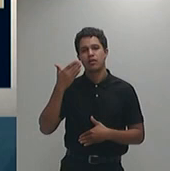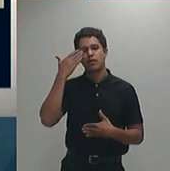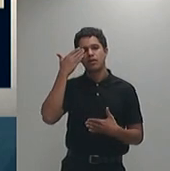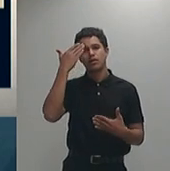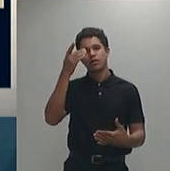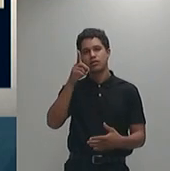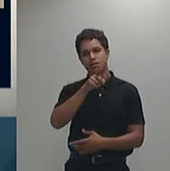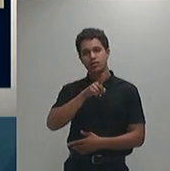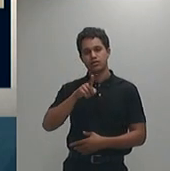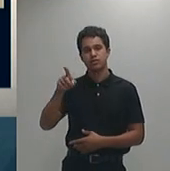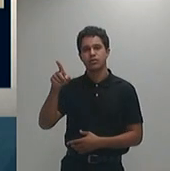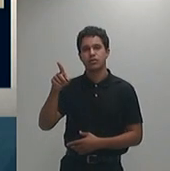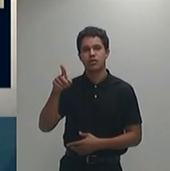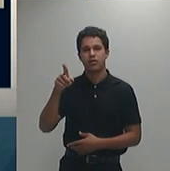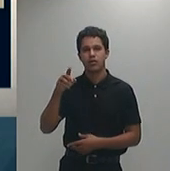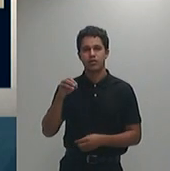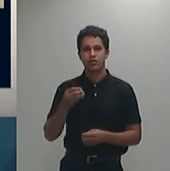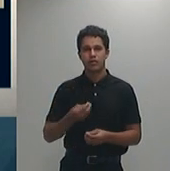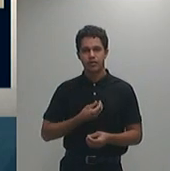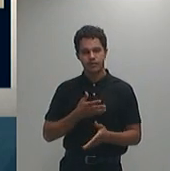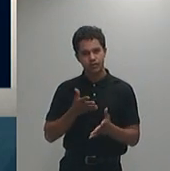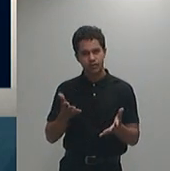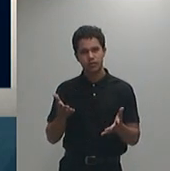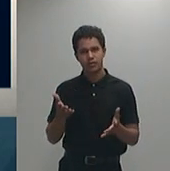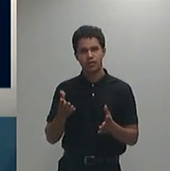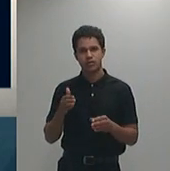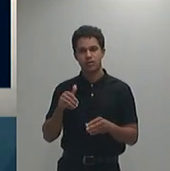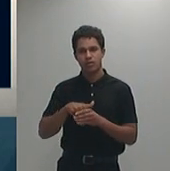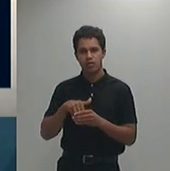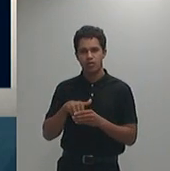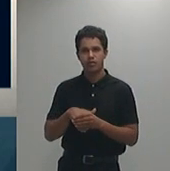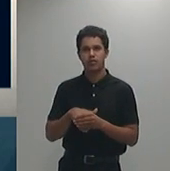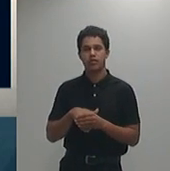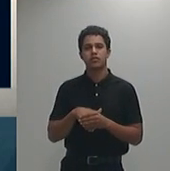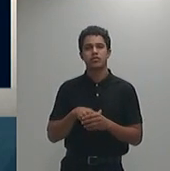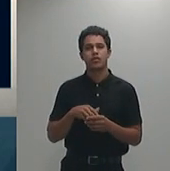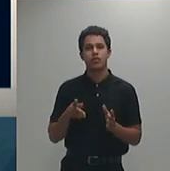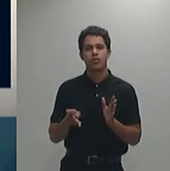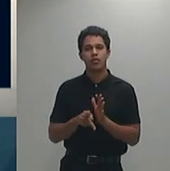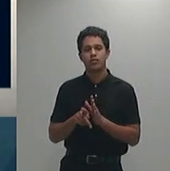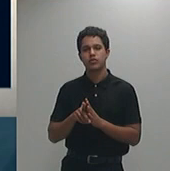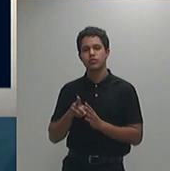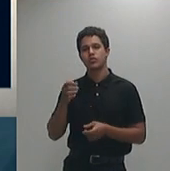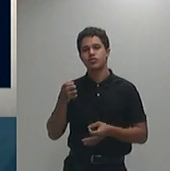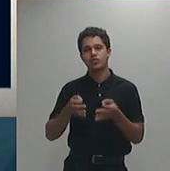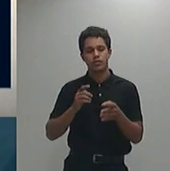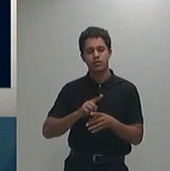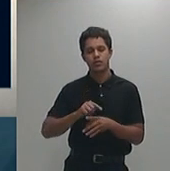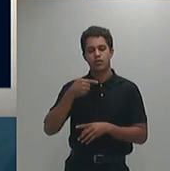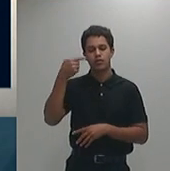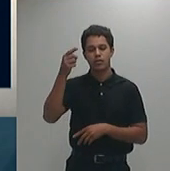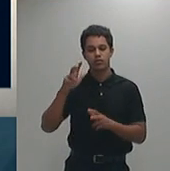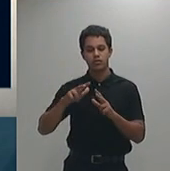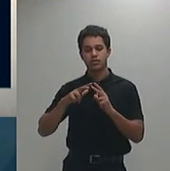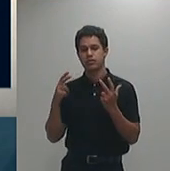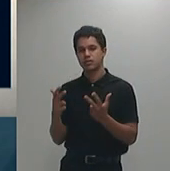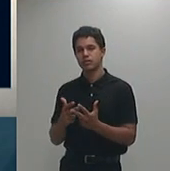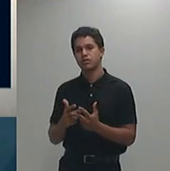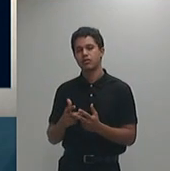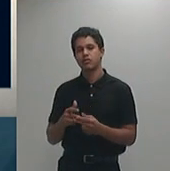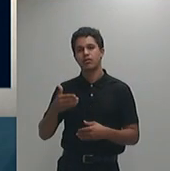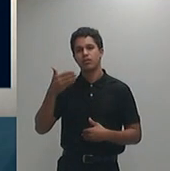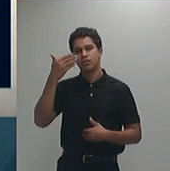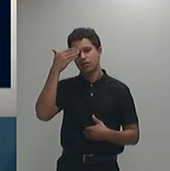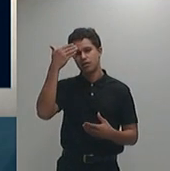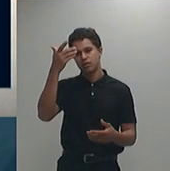estica Então os votos pendente de julgamento adiado para próxima sessão eu agradeço aos senhores